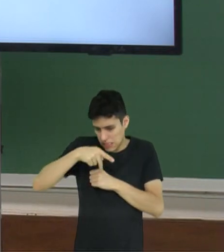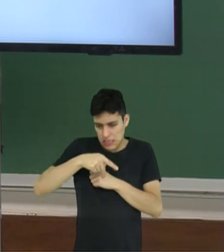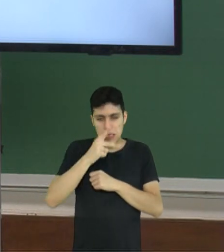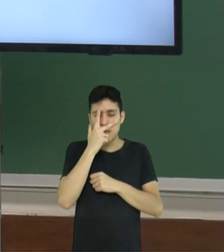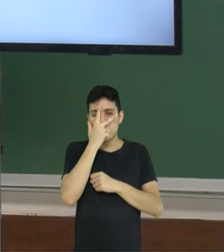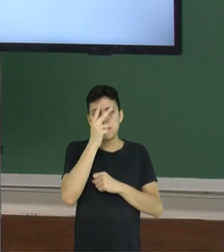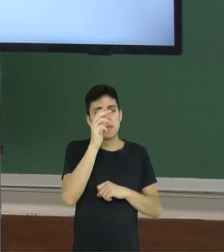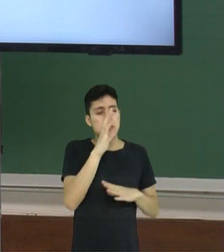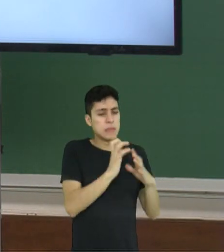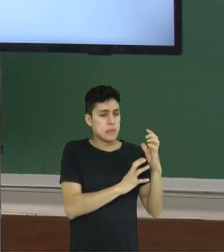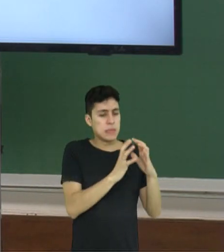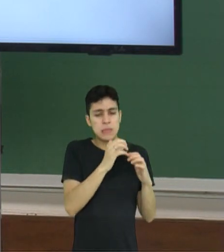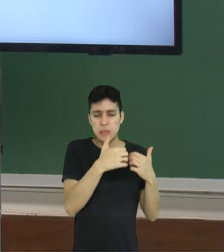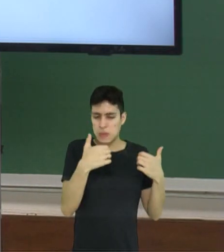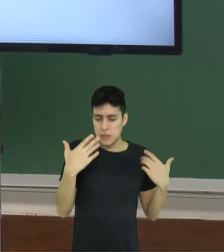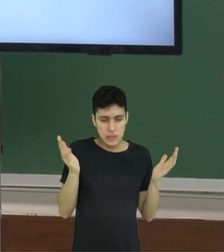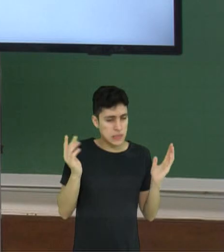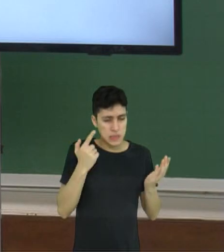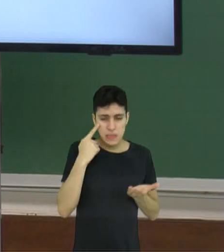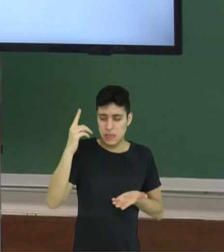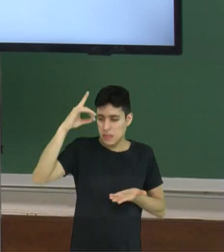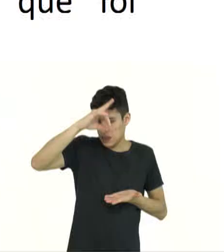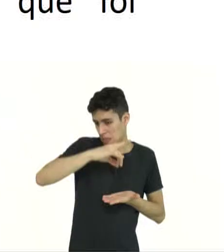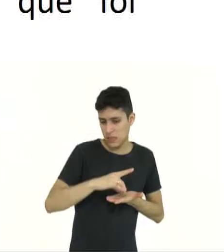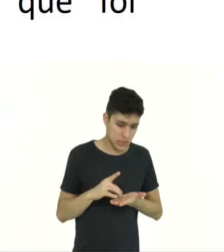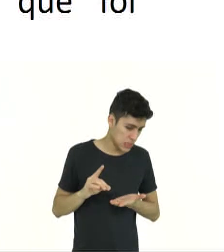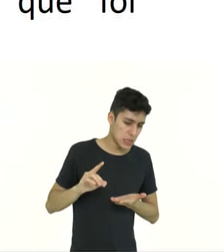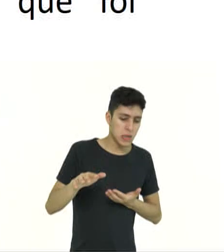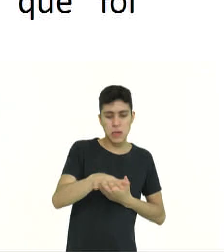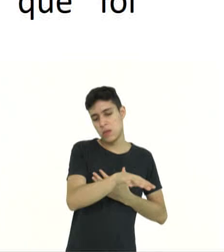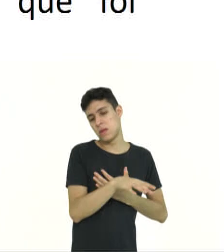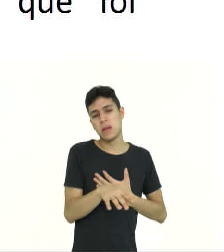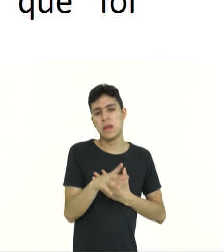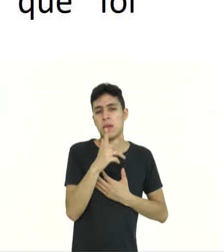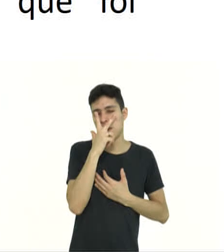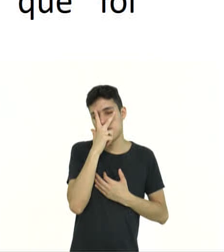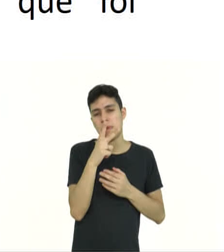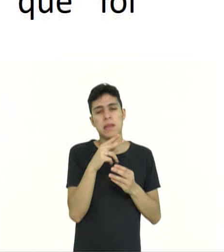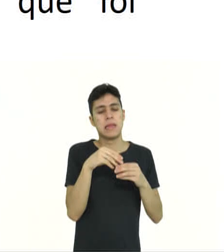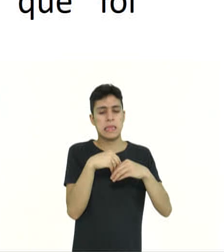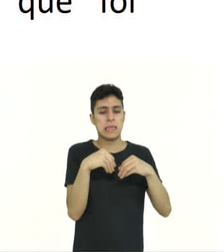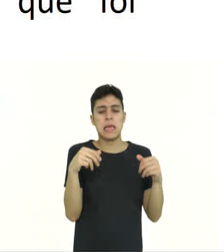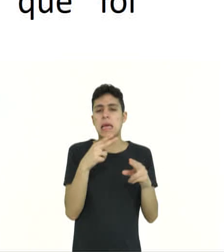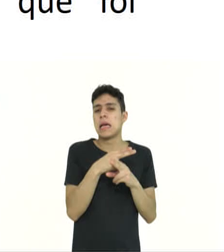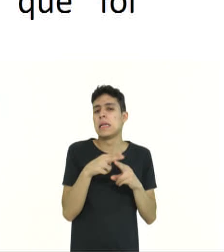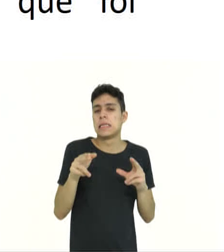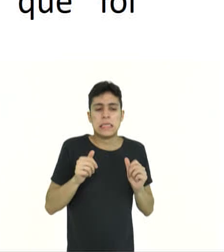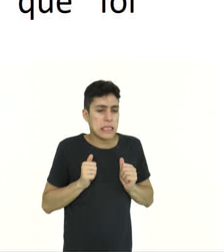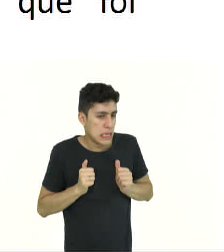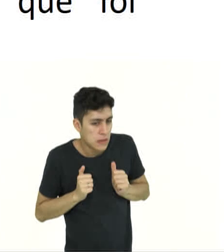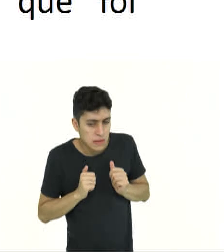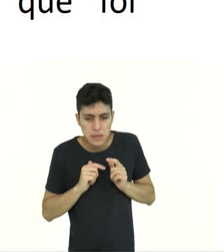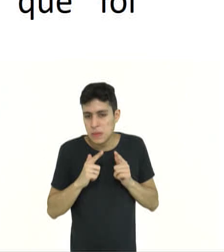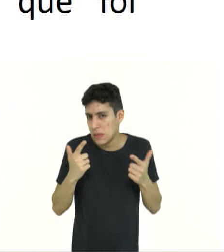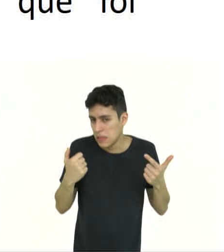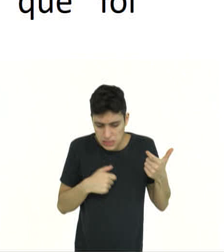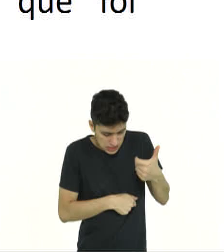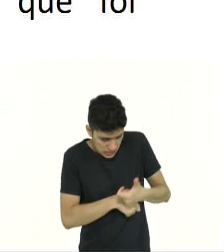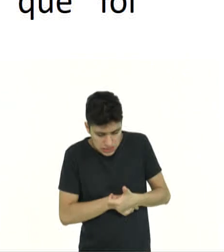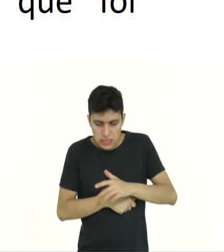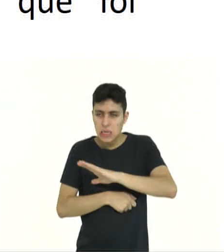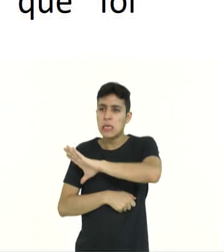até um conflito. Né? Decidiram oficializar esse continente como uma terra neutra, né? Que não tem proprietário, todos